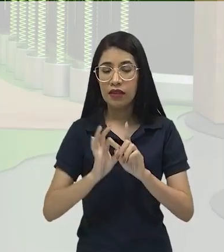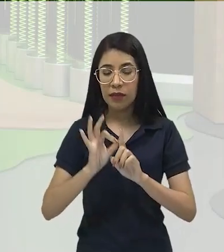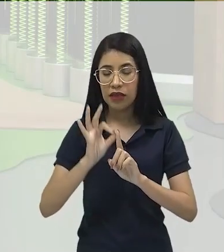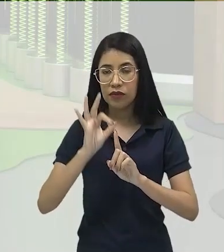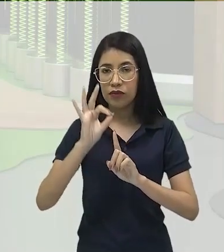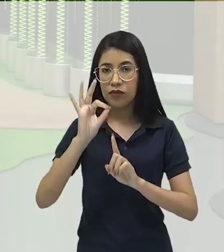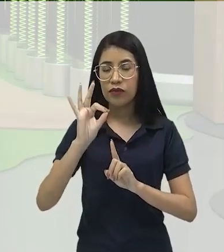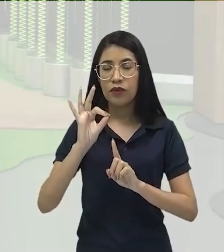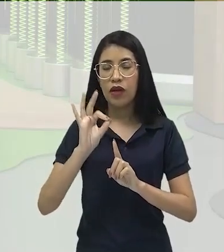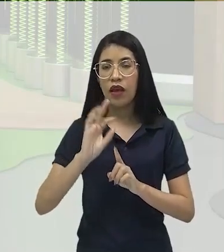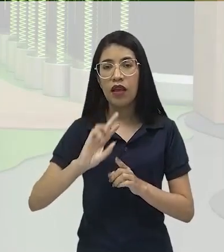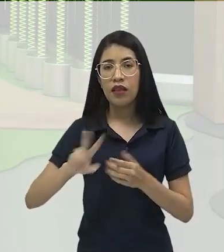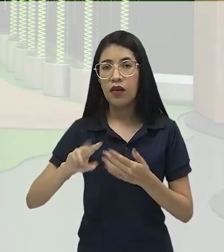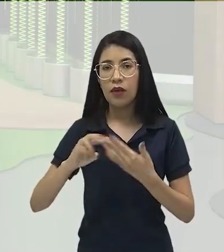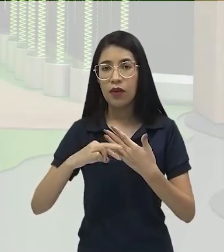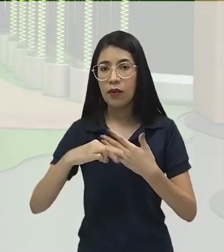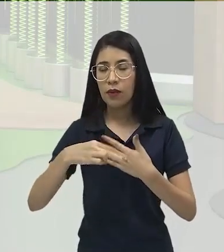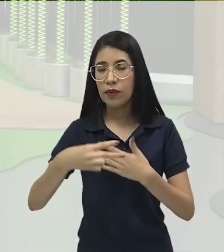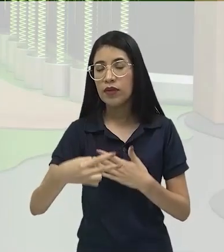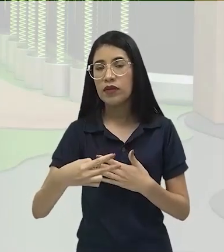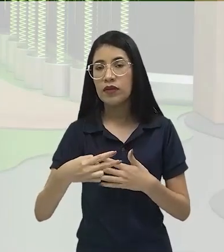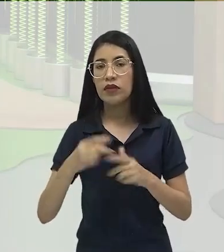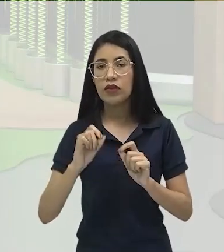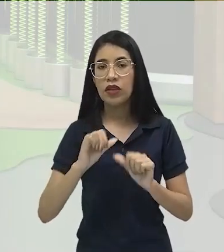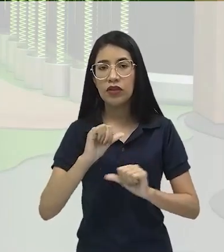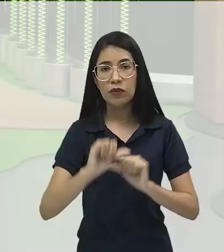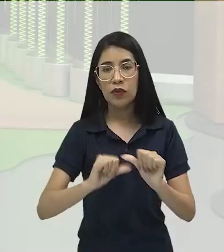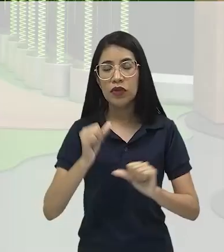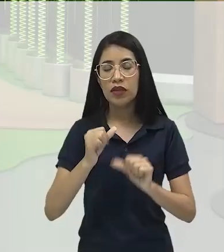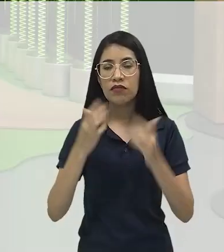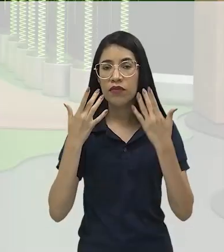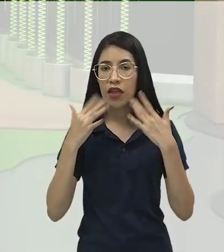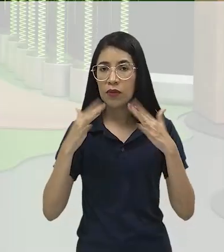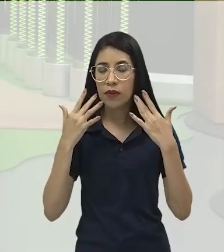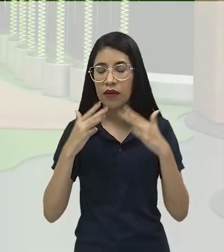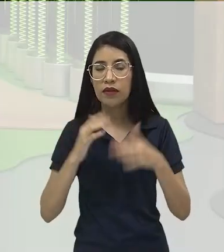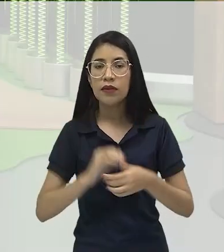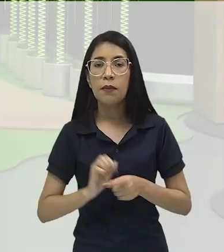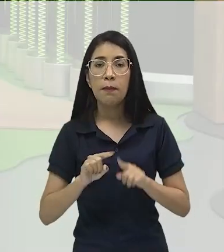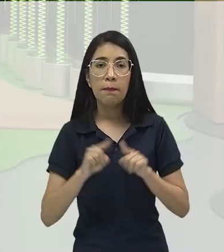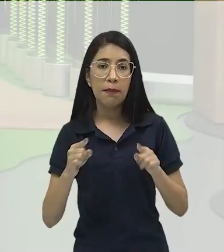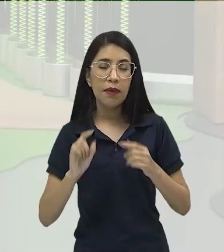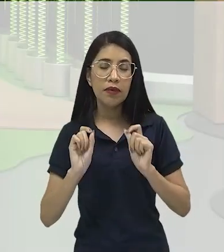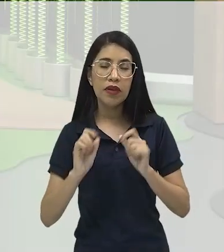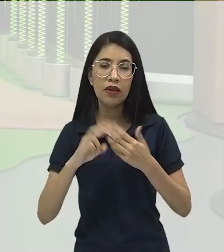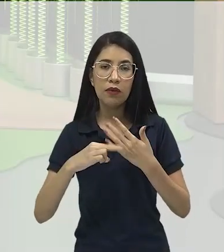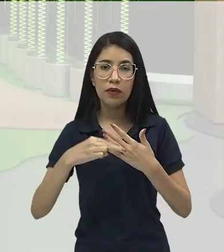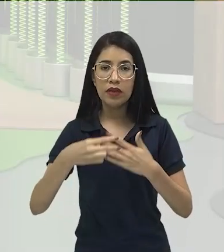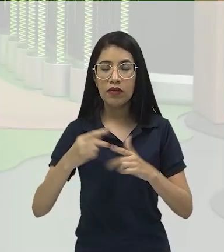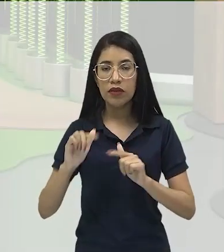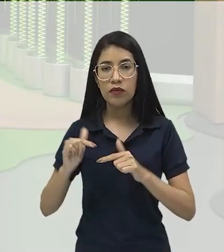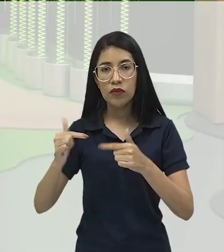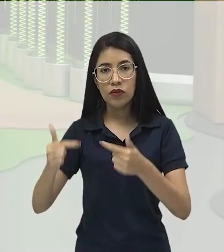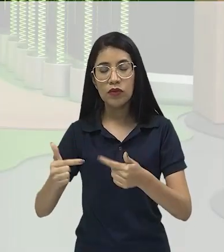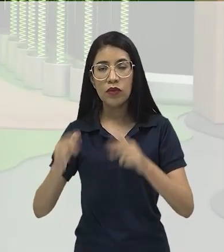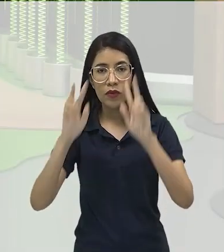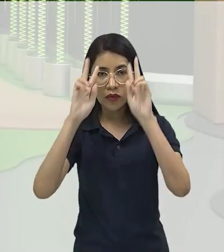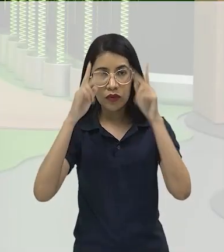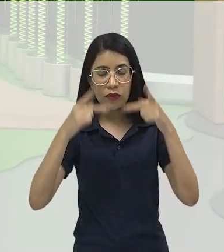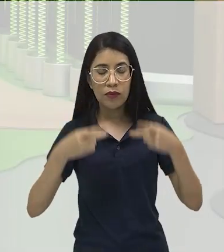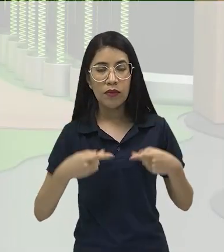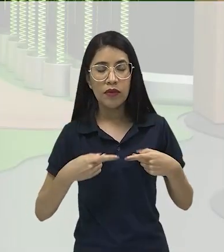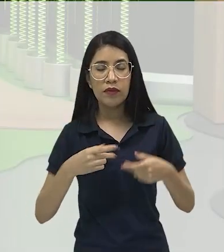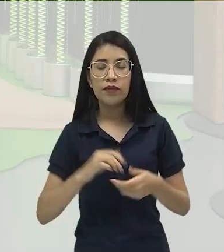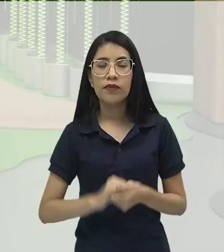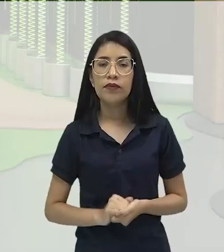temperatura não são consequências de mudanças naturais, e sim consequências da ação